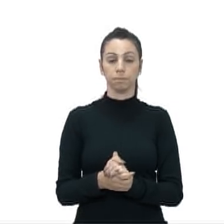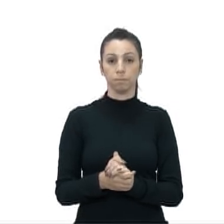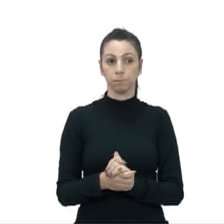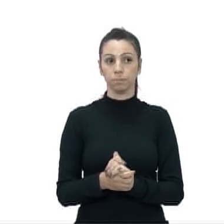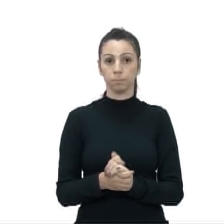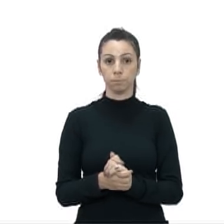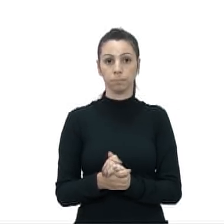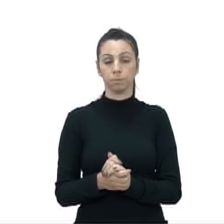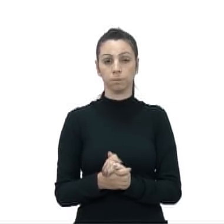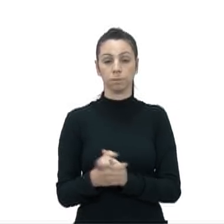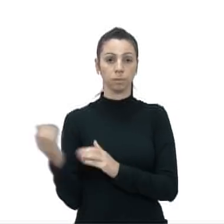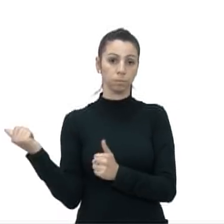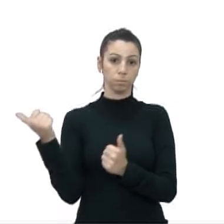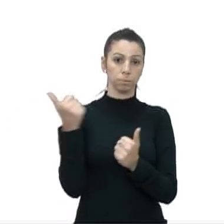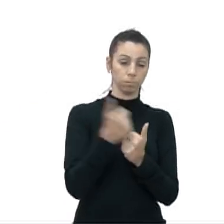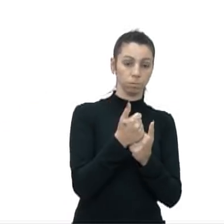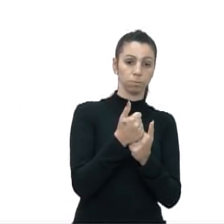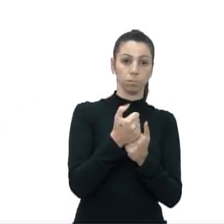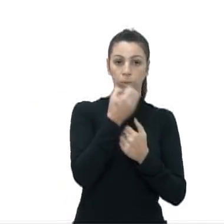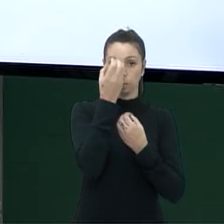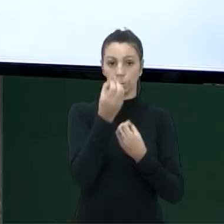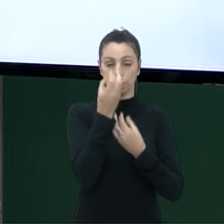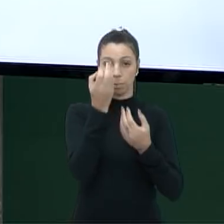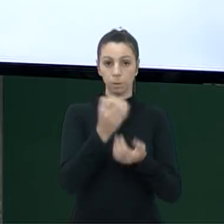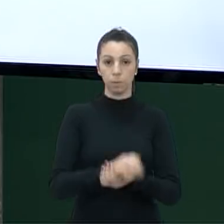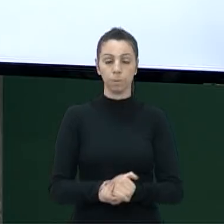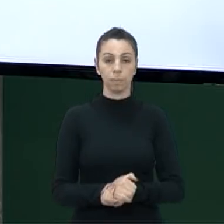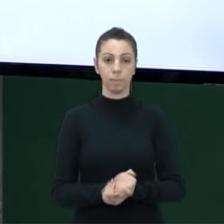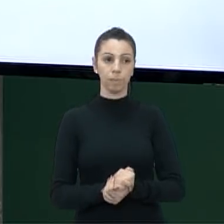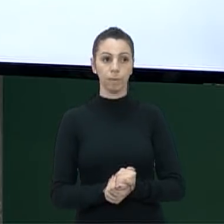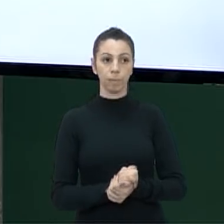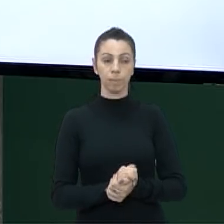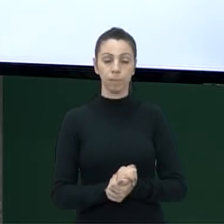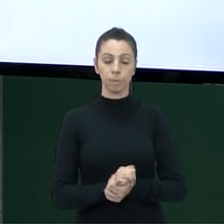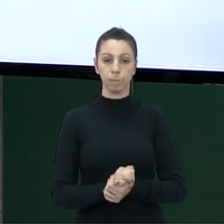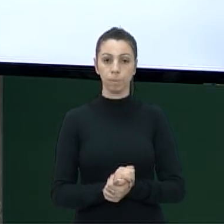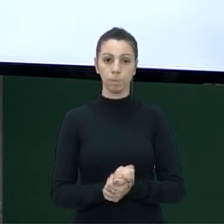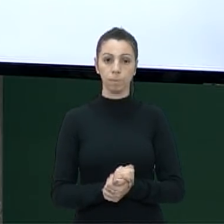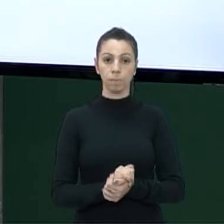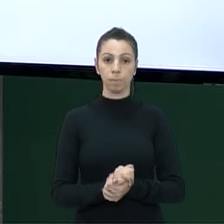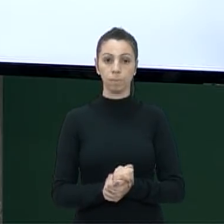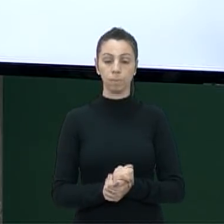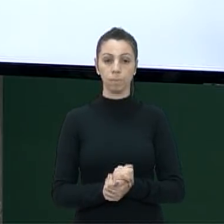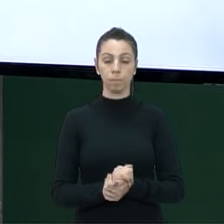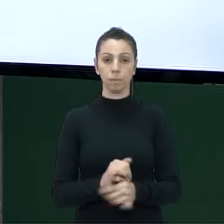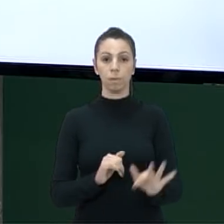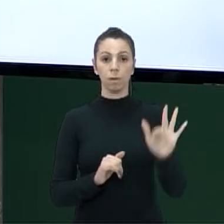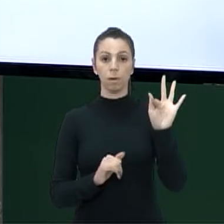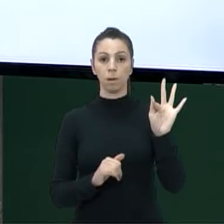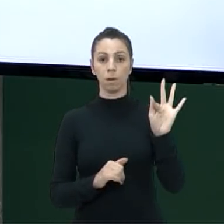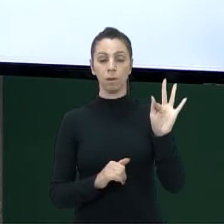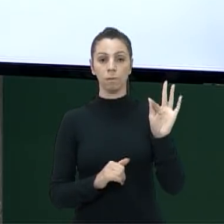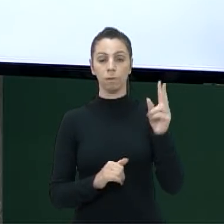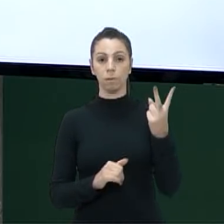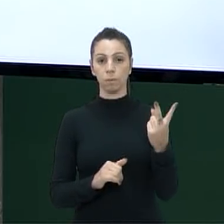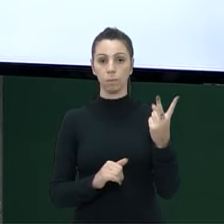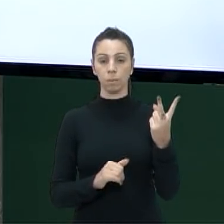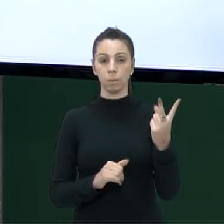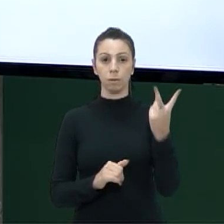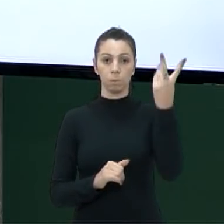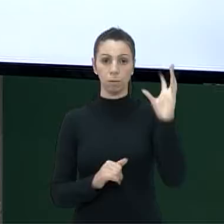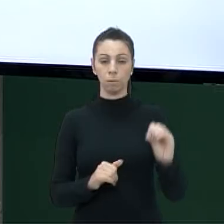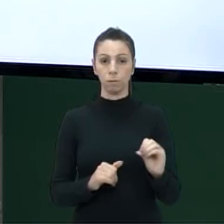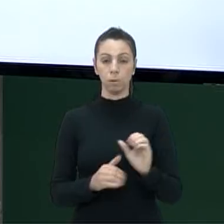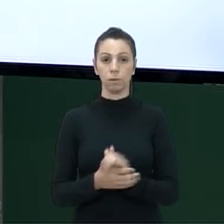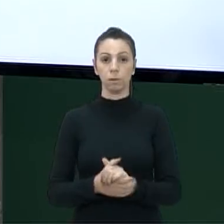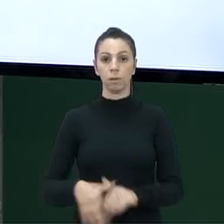fazer a substituição de valores, né? Então, irá ficar F2, no caso eu defini como 20, o F1, que será 5, é